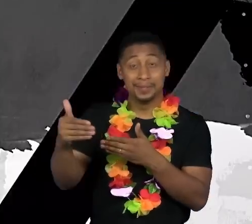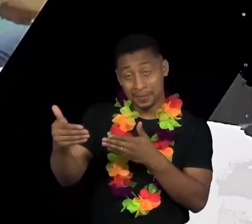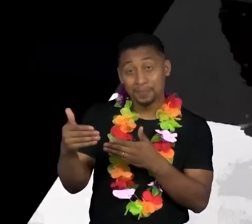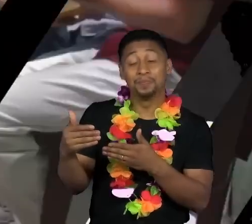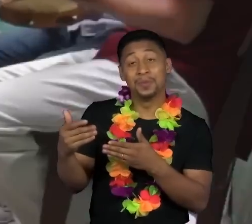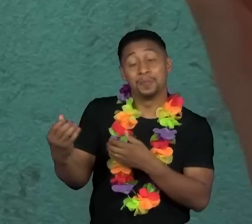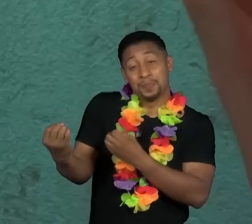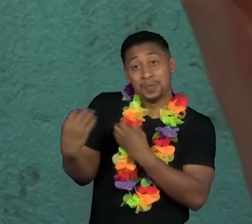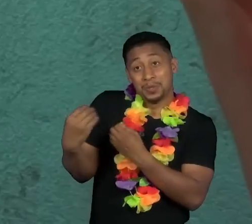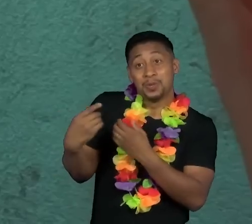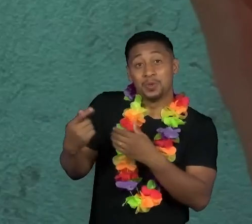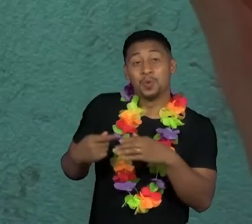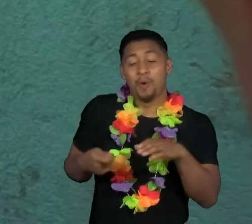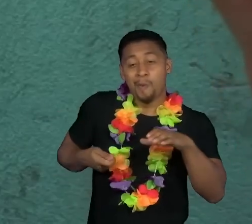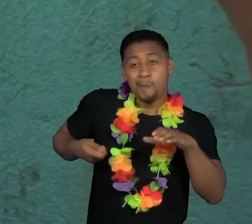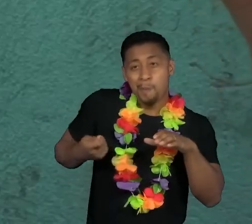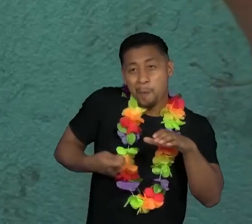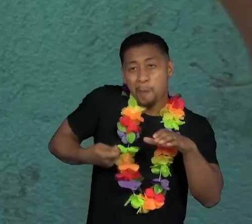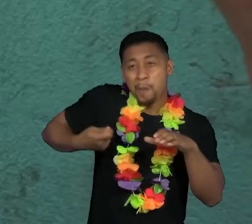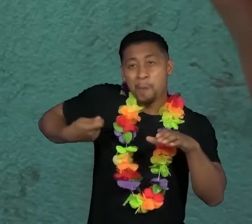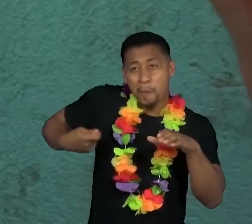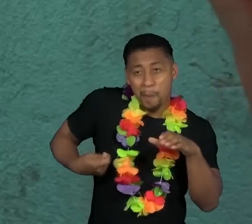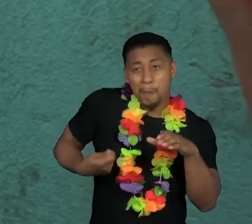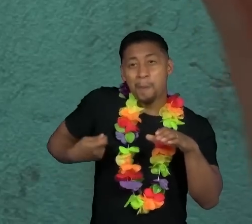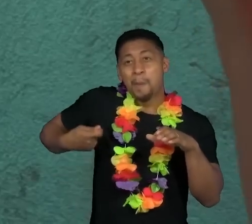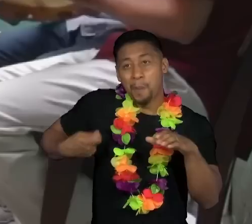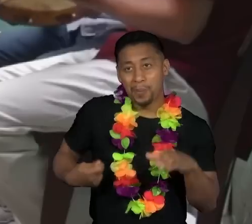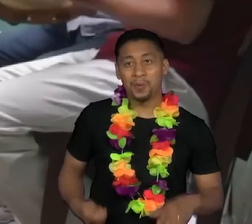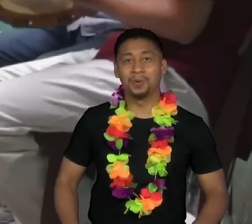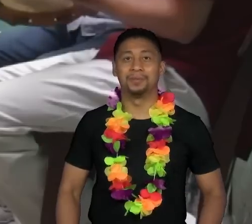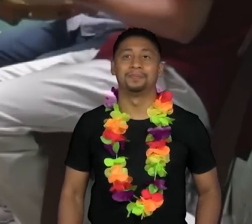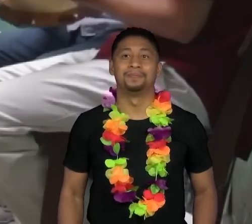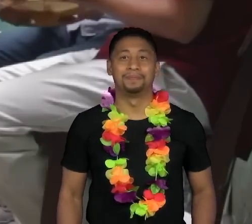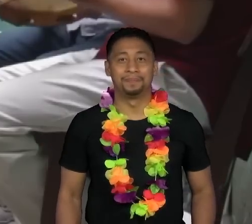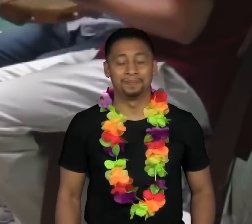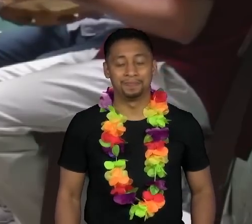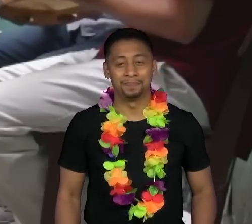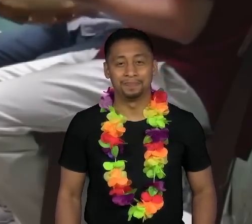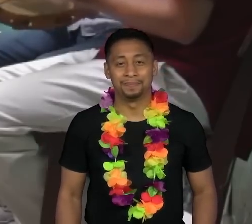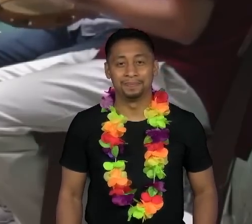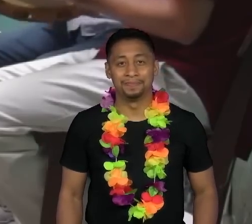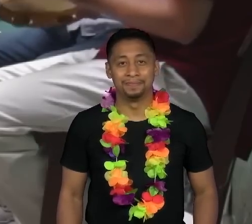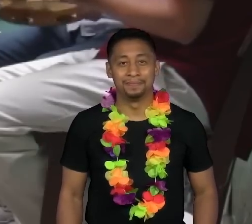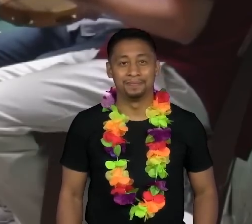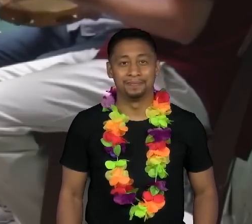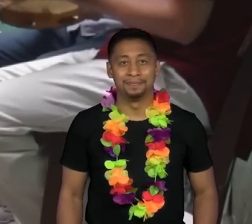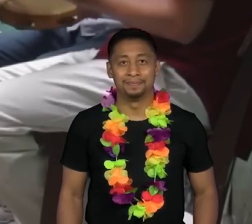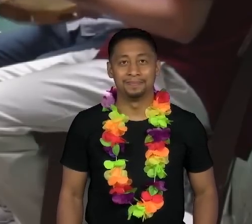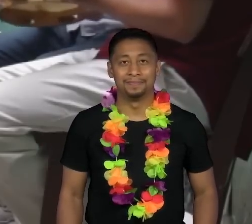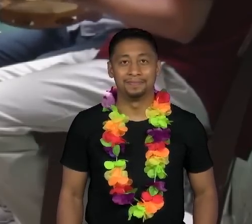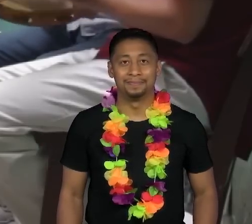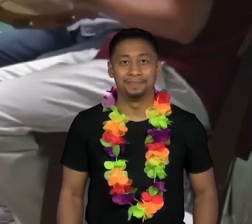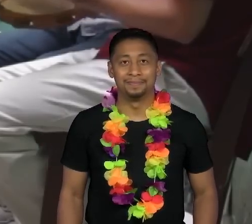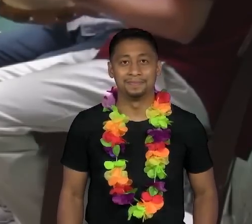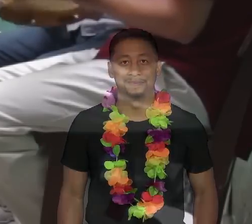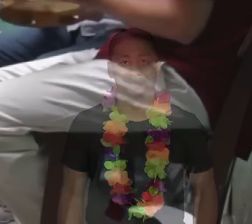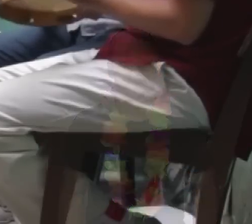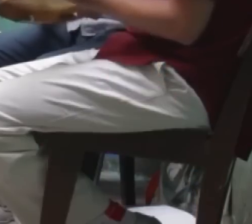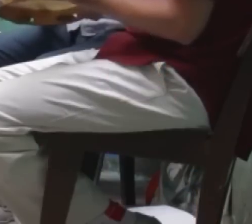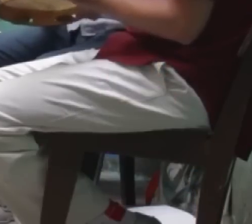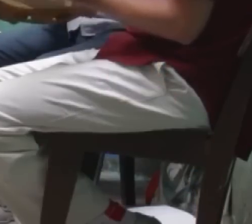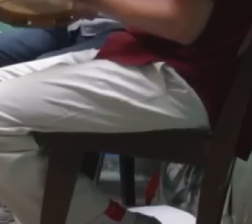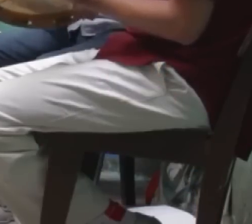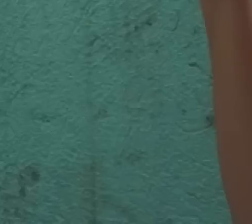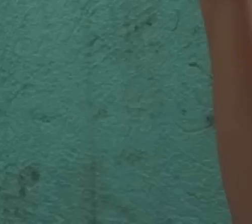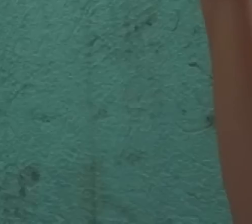cuíca. Desembaça aí, minha gente, desembaça aí, eu vou um saquinho